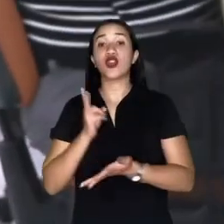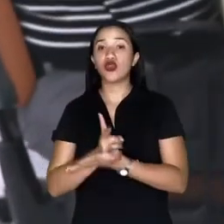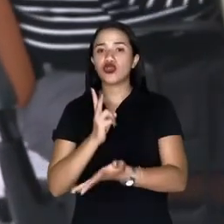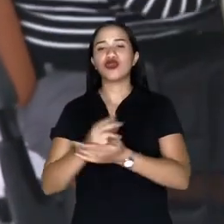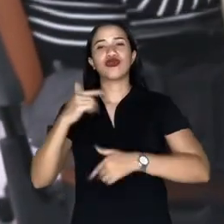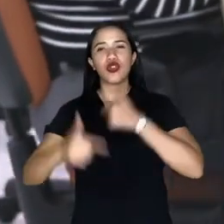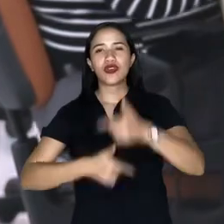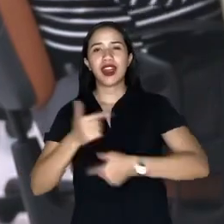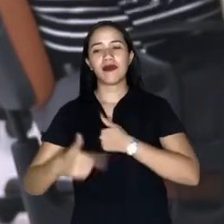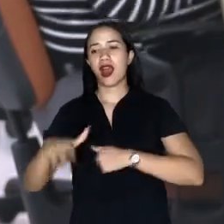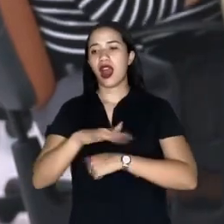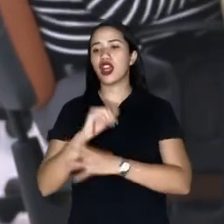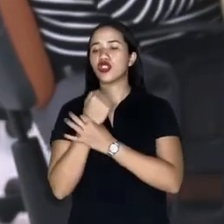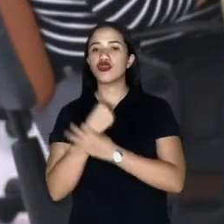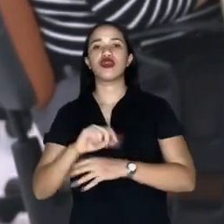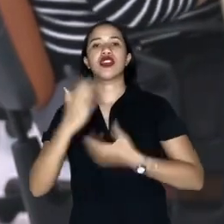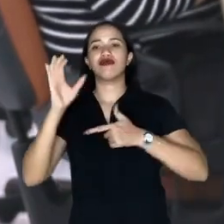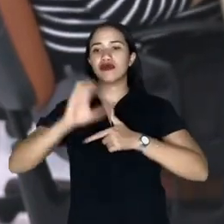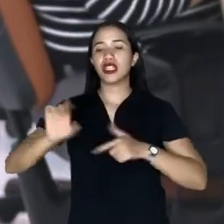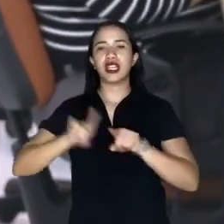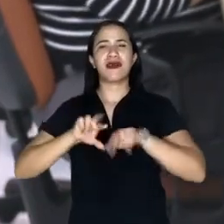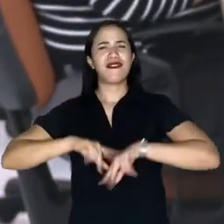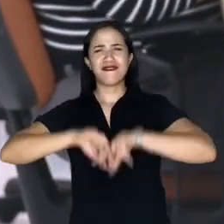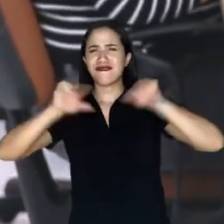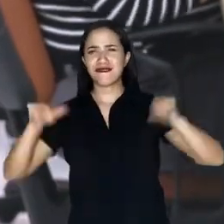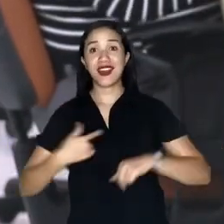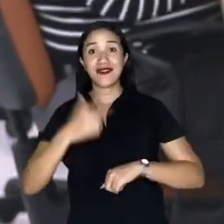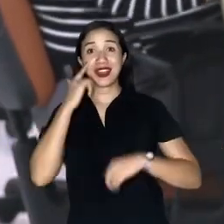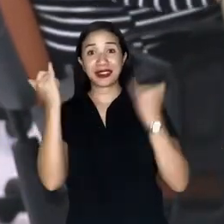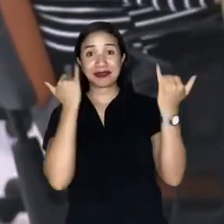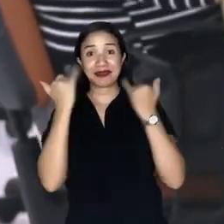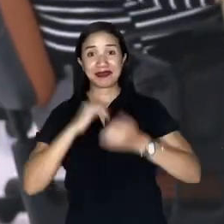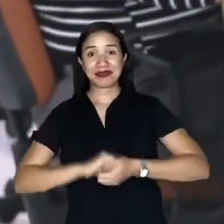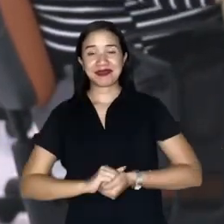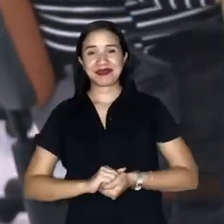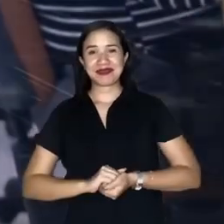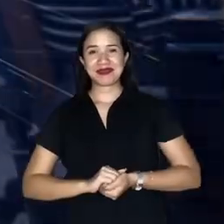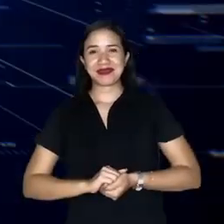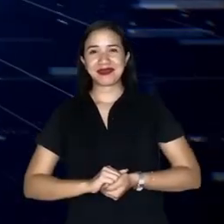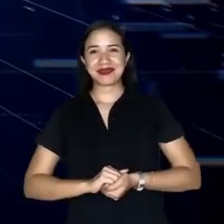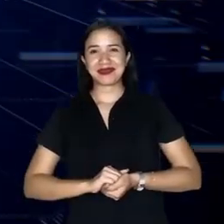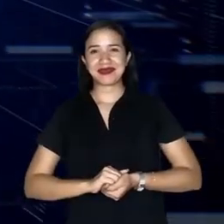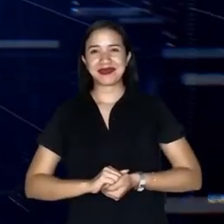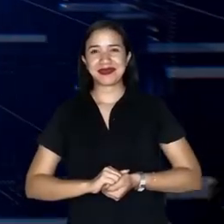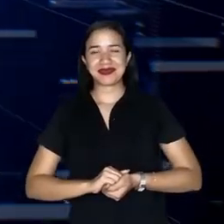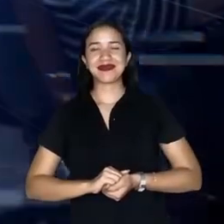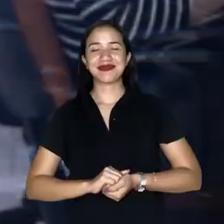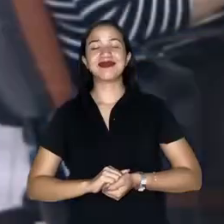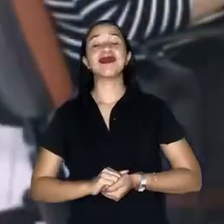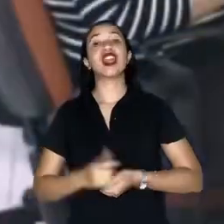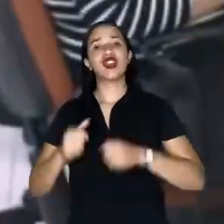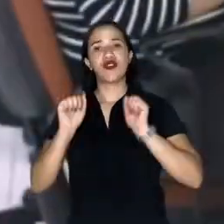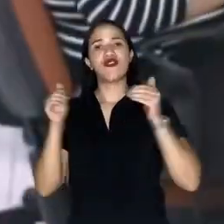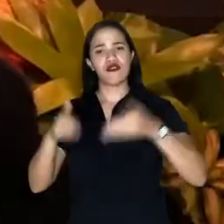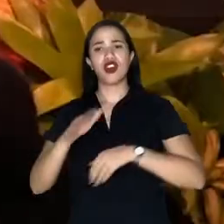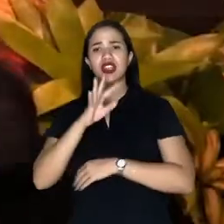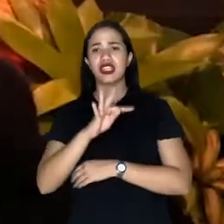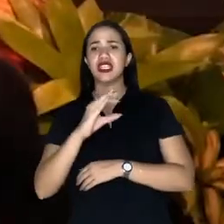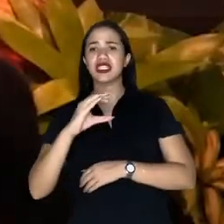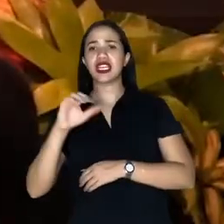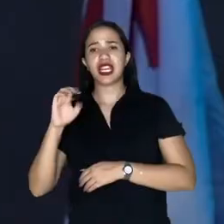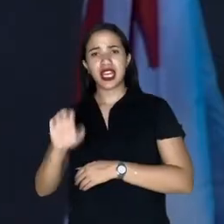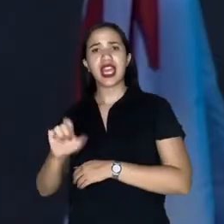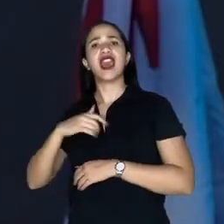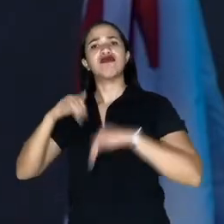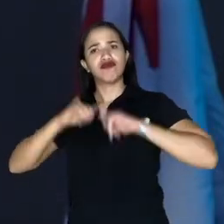A semana continua com investimentos em segurança, cidadania e muito mais. Confira os destaques. Em fórum do TCE,